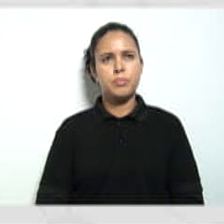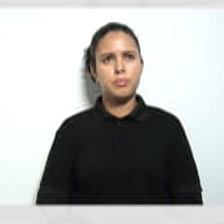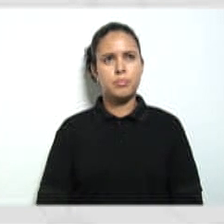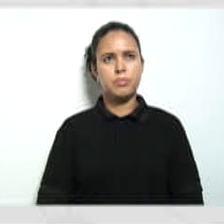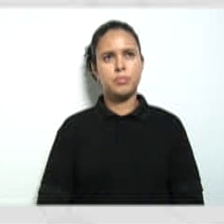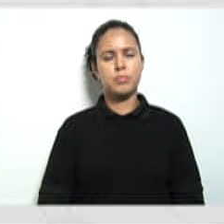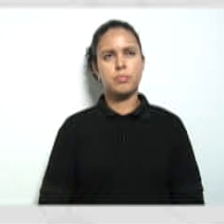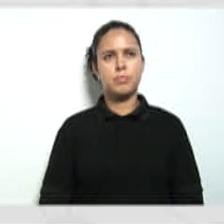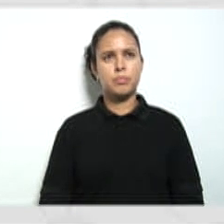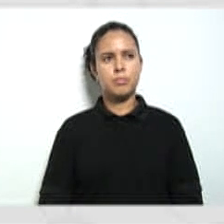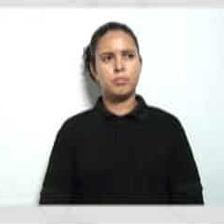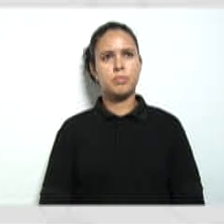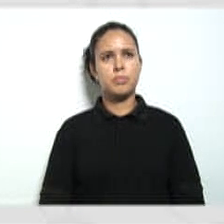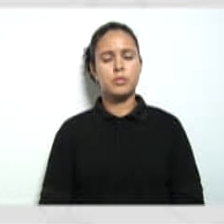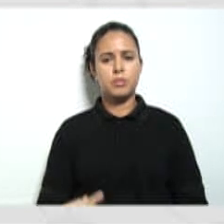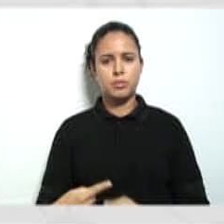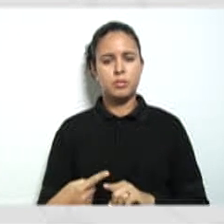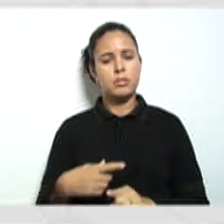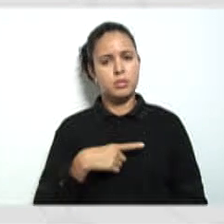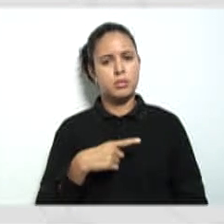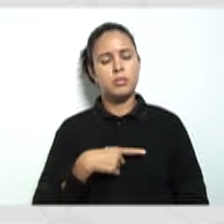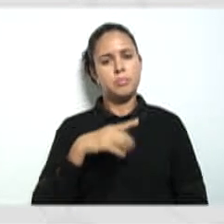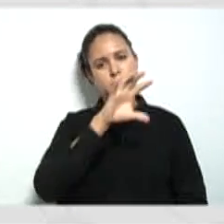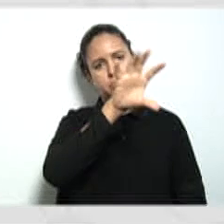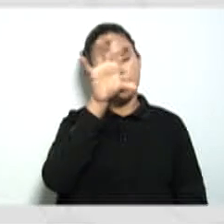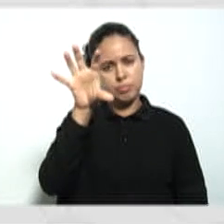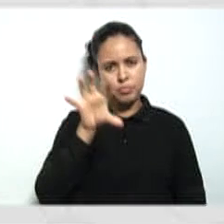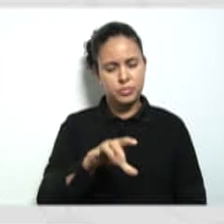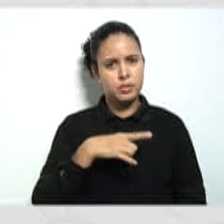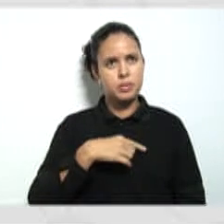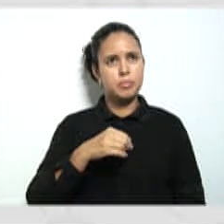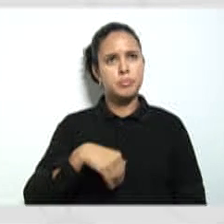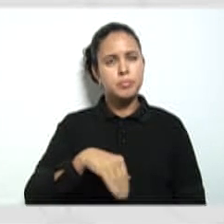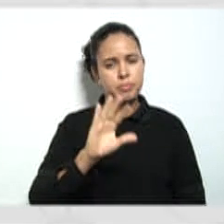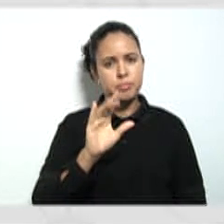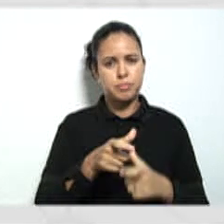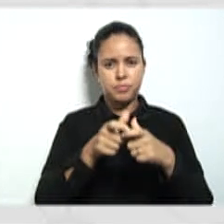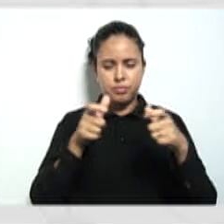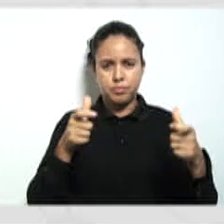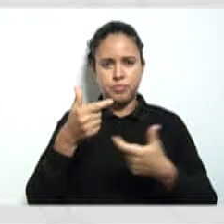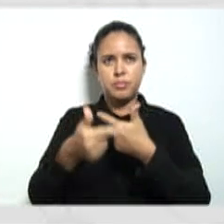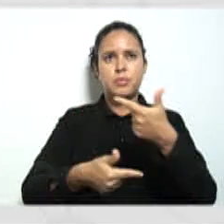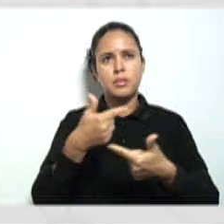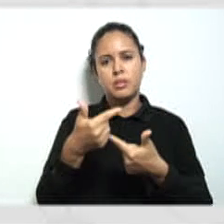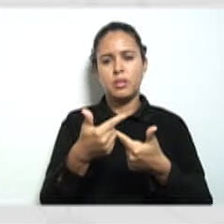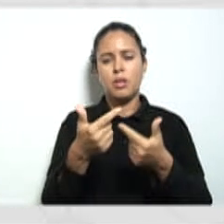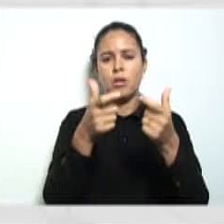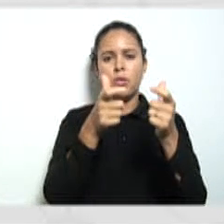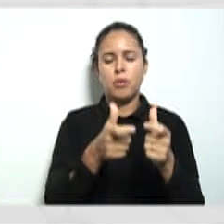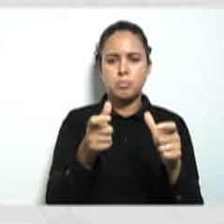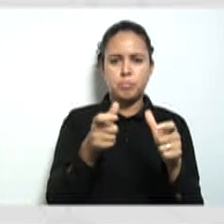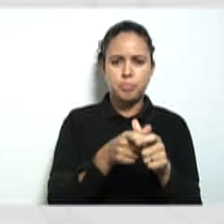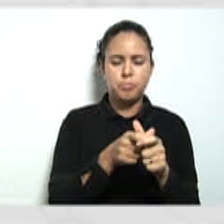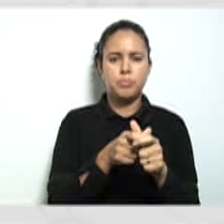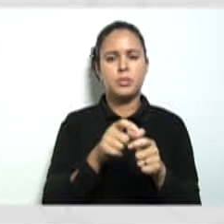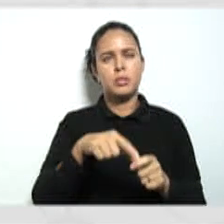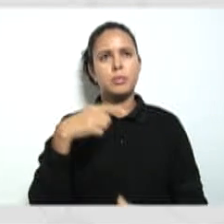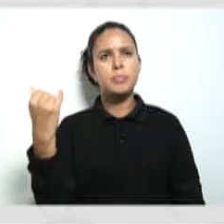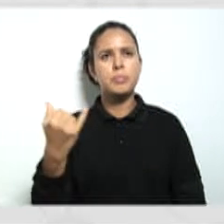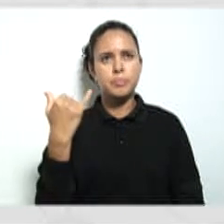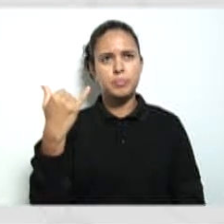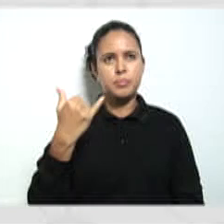e o trabalho. Porque existem regiões que a gente tem mais concentração de capital e outras menos. Então é uma questão muito importante mesmo